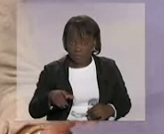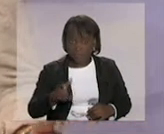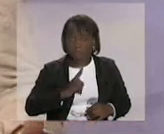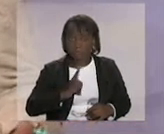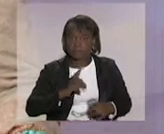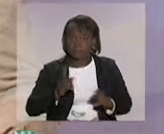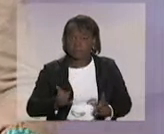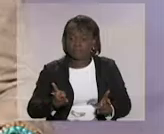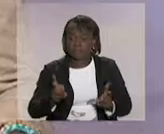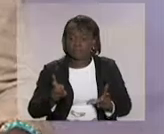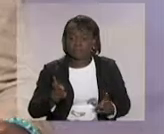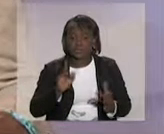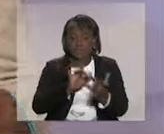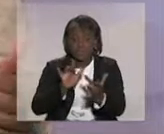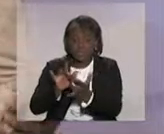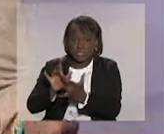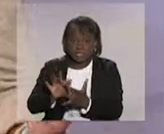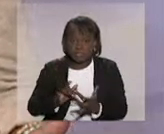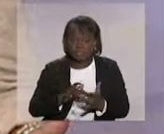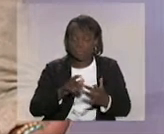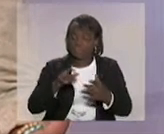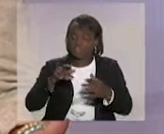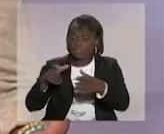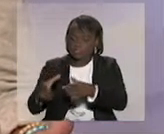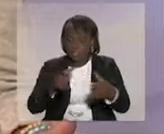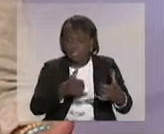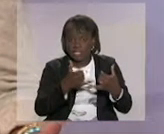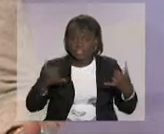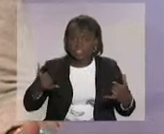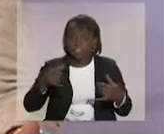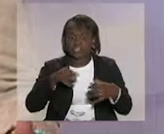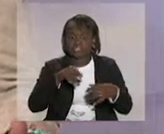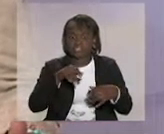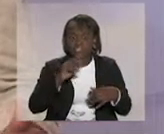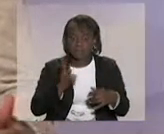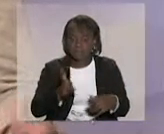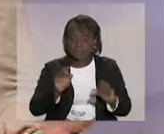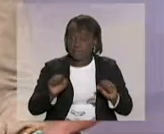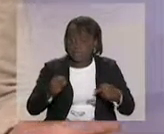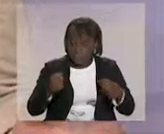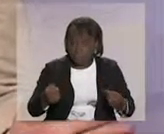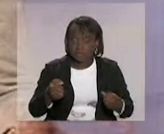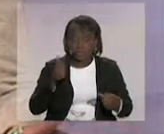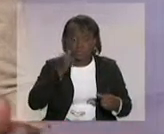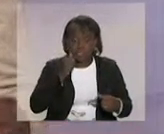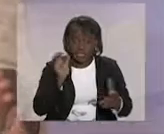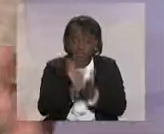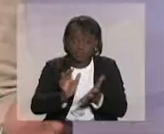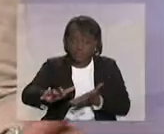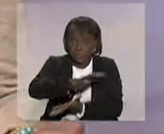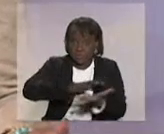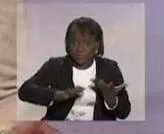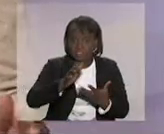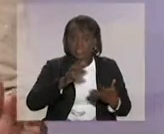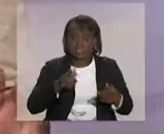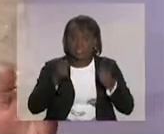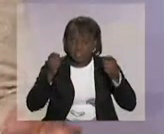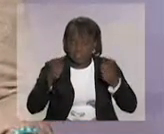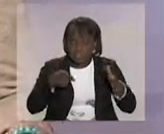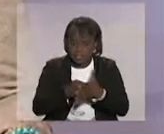Estamos sempre em contato com todas essas redes, né? E assim, o empenho das feministas, do movimento de